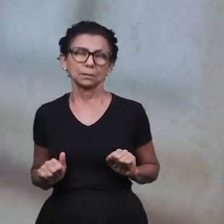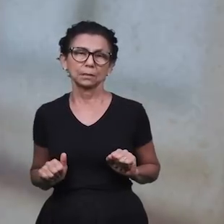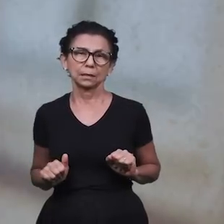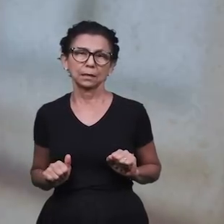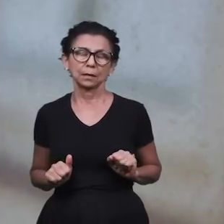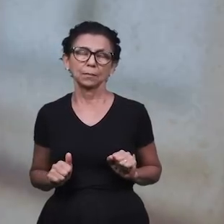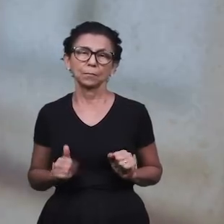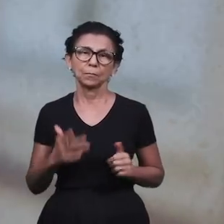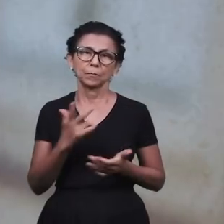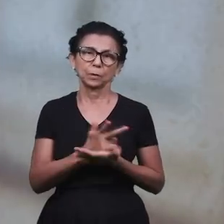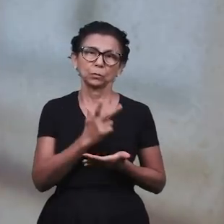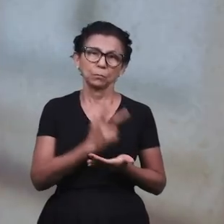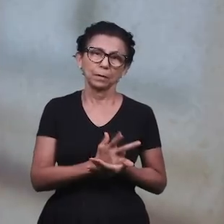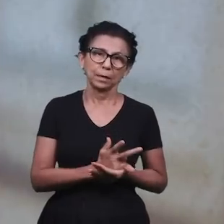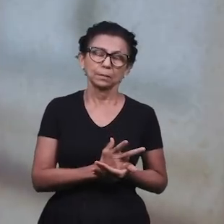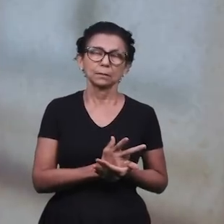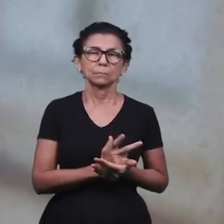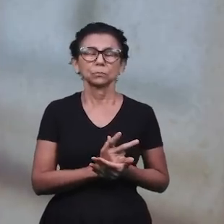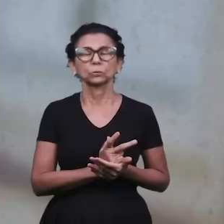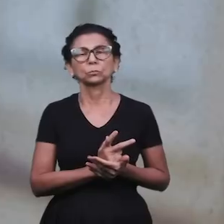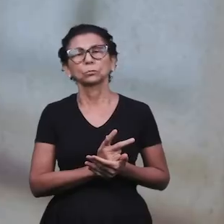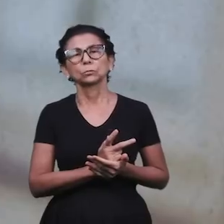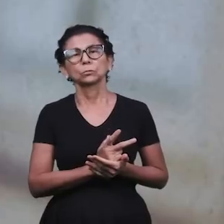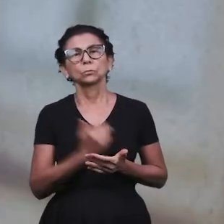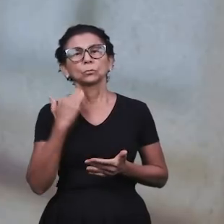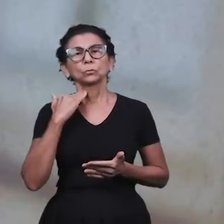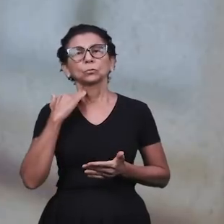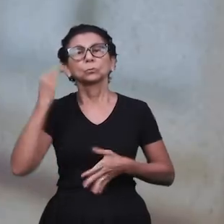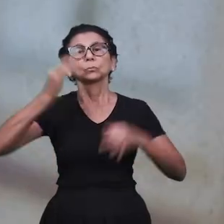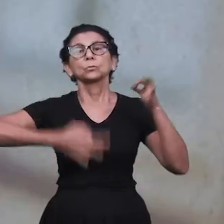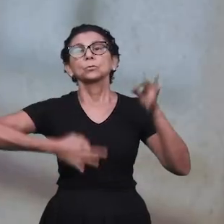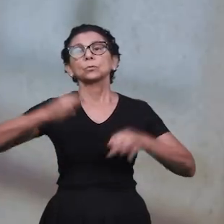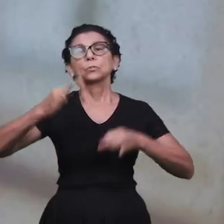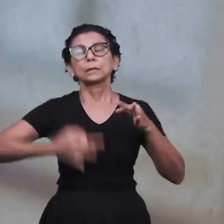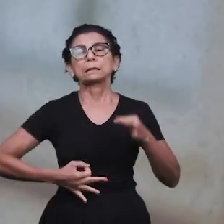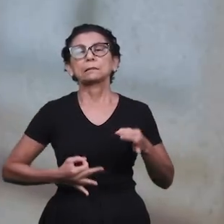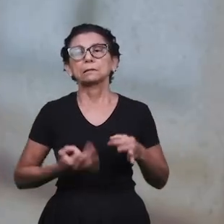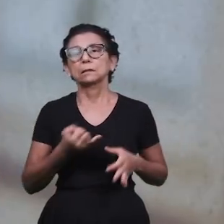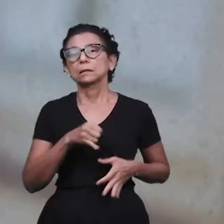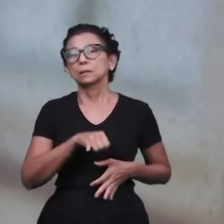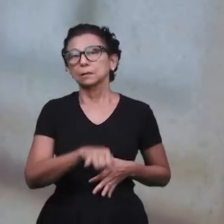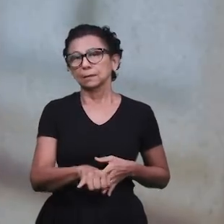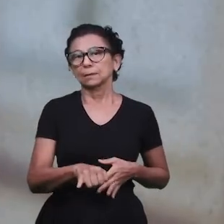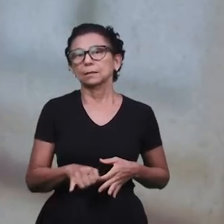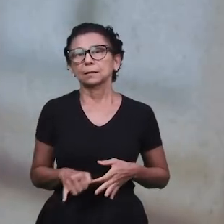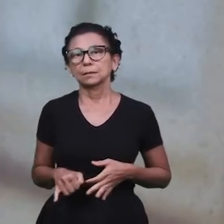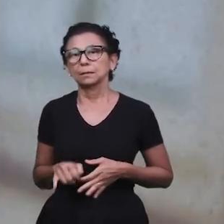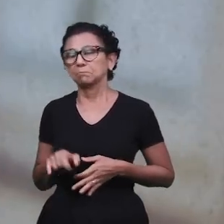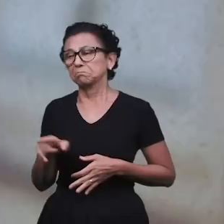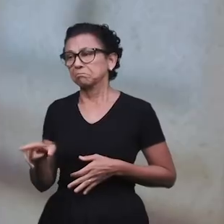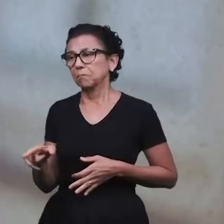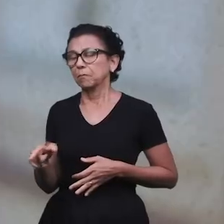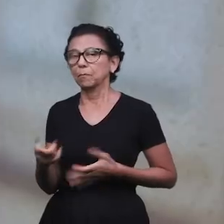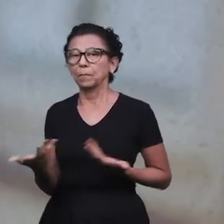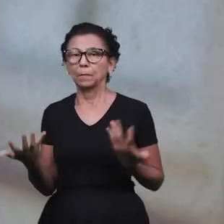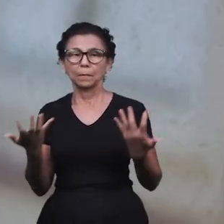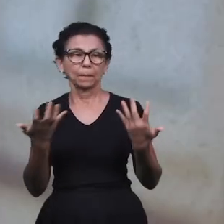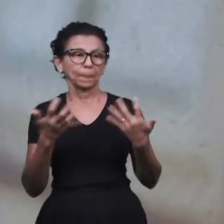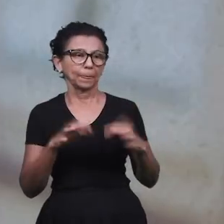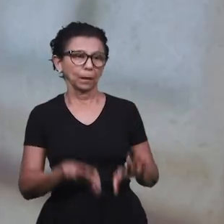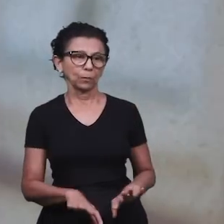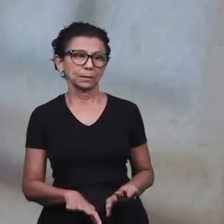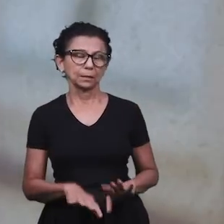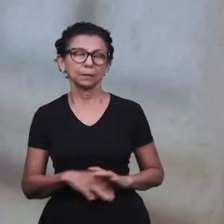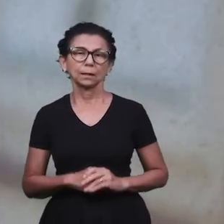juizado especial, e dependendo se a turma recursal não for favorável ao meu pleito, eu ainda poderia